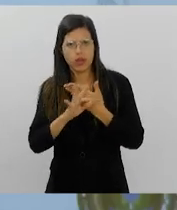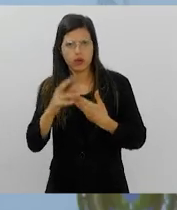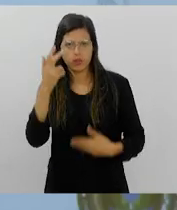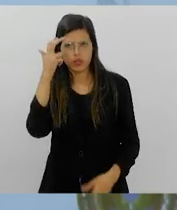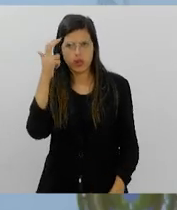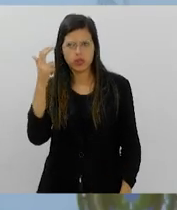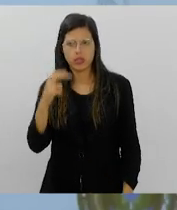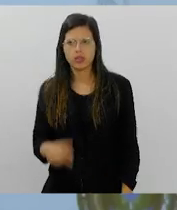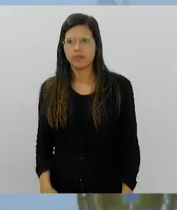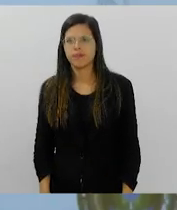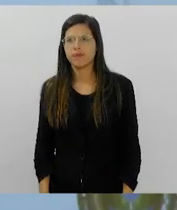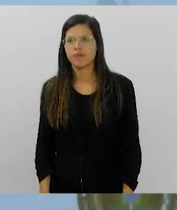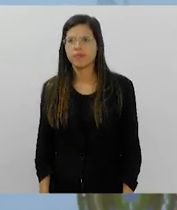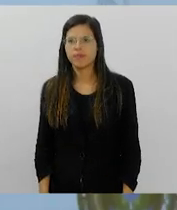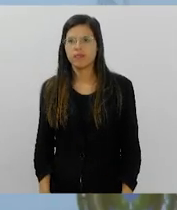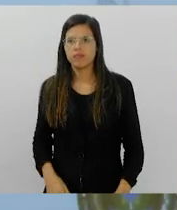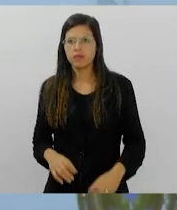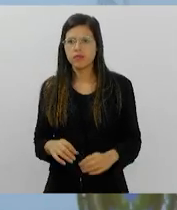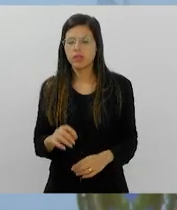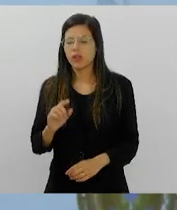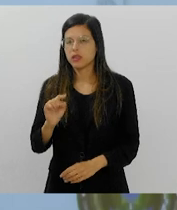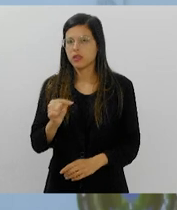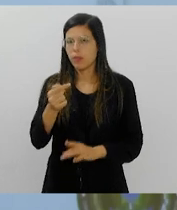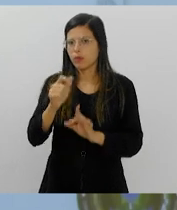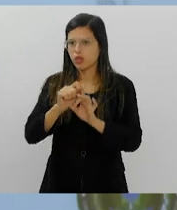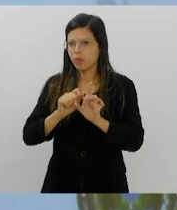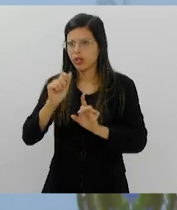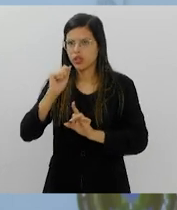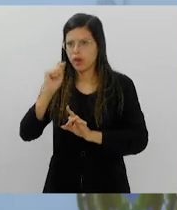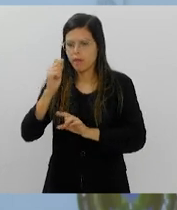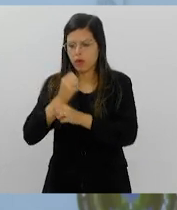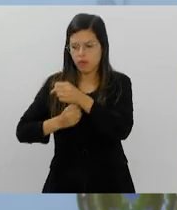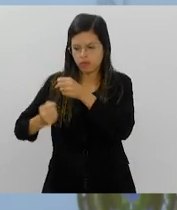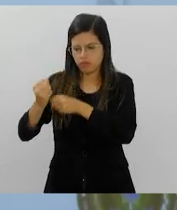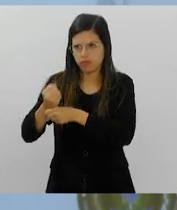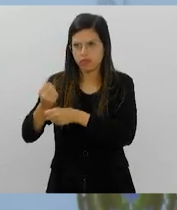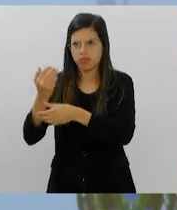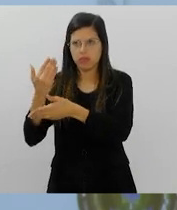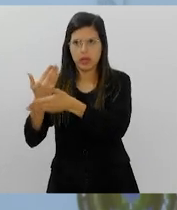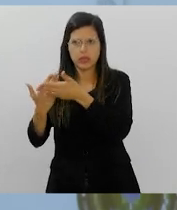Como vocês podem ver, após o mês de abril do ano passado, a gente